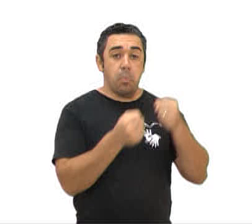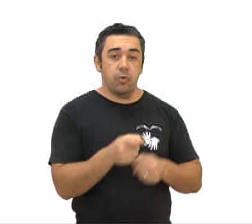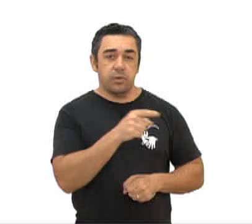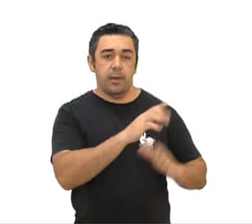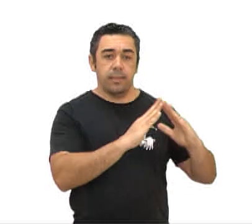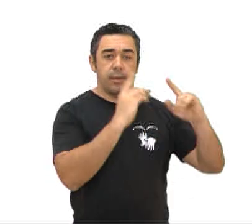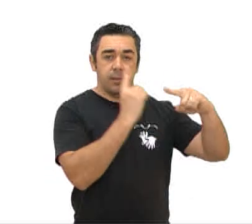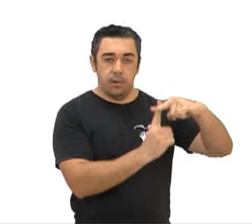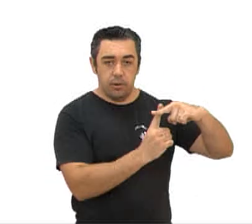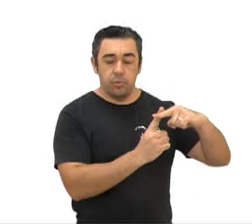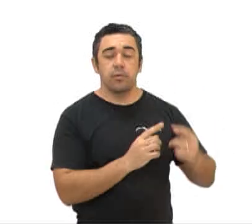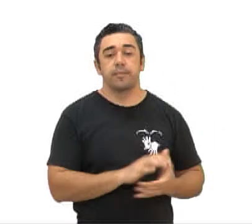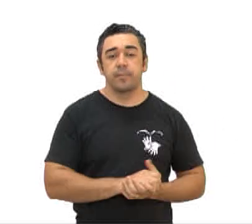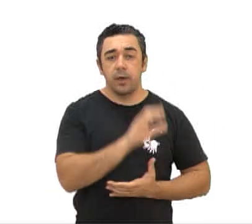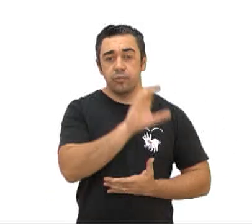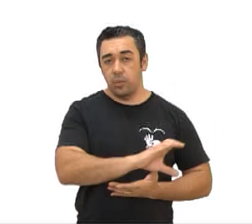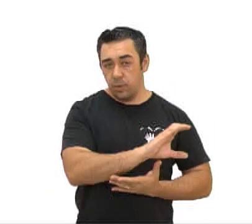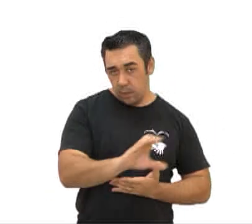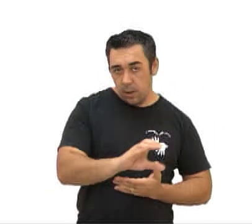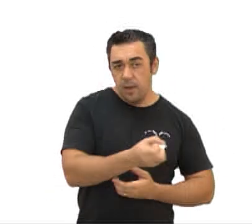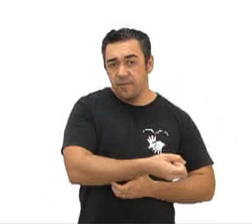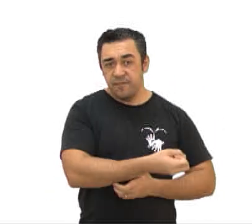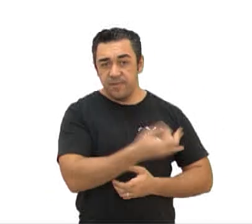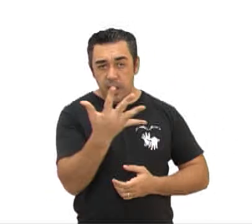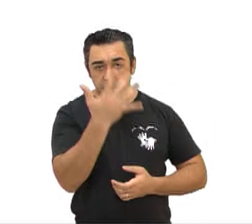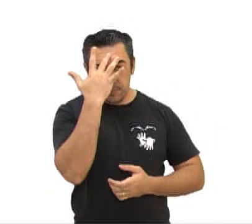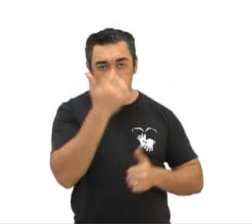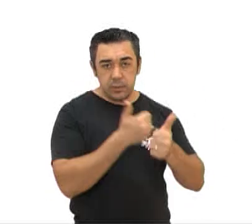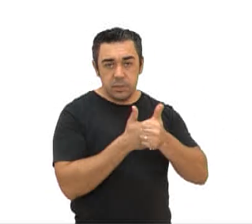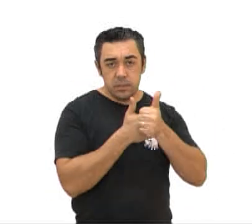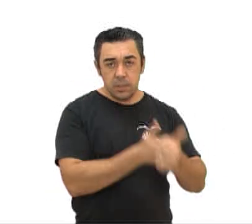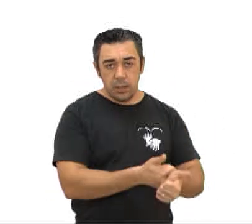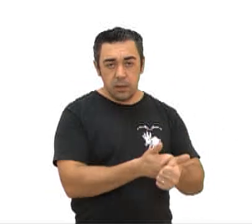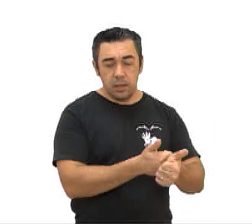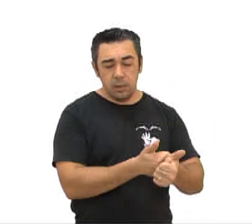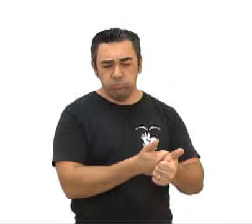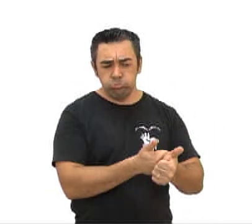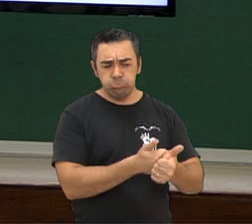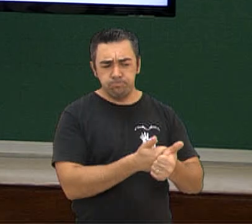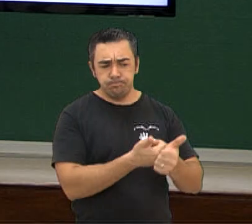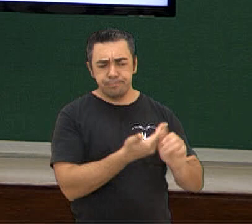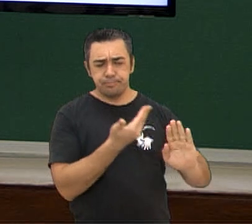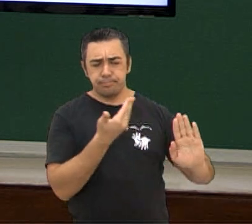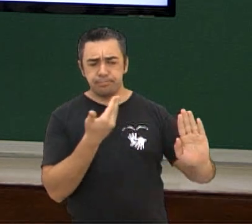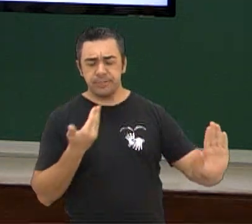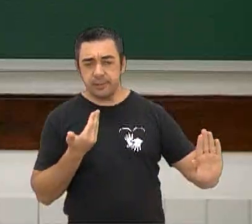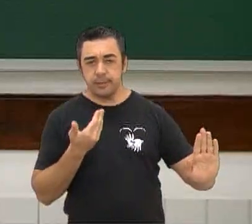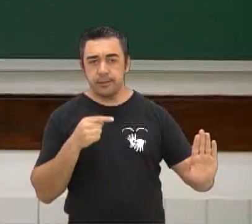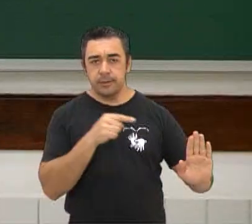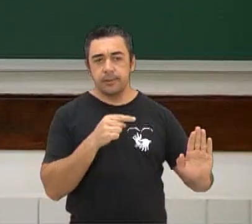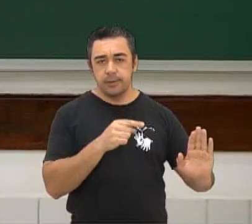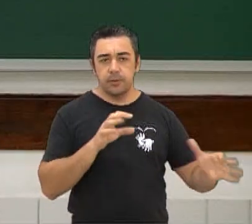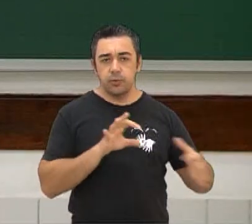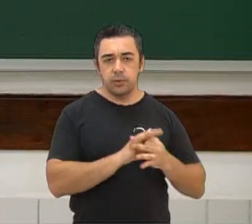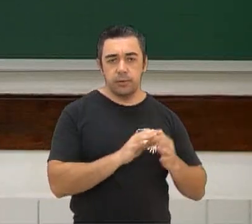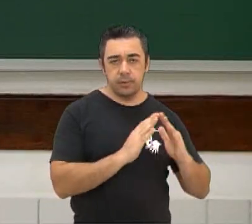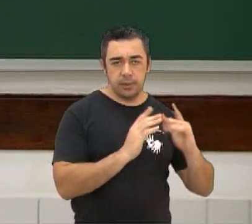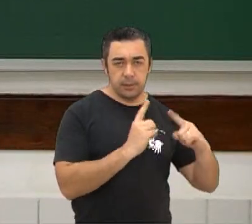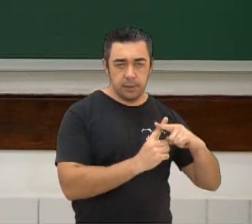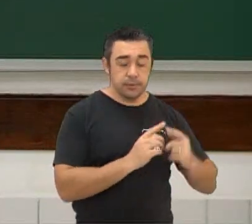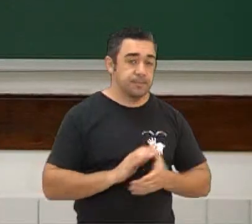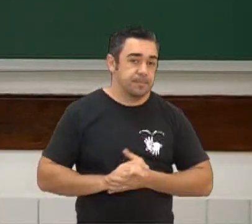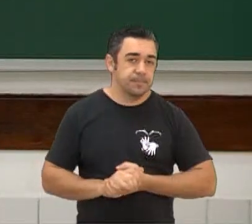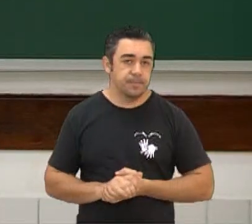igreja. Muitos fiéis acabaram perdendo a conexão com a igreja. Então, o que está acontecendo